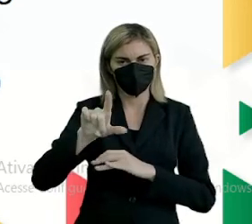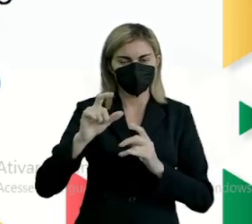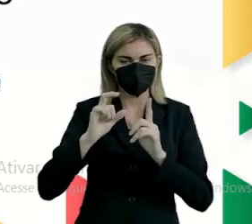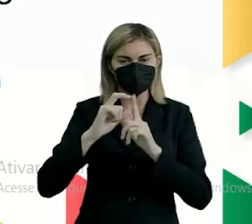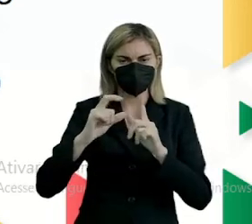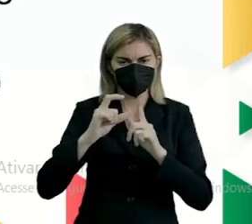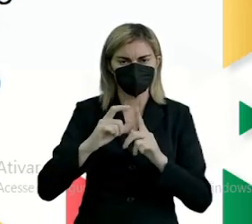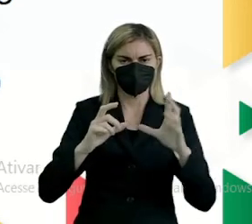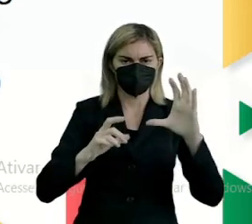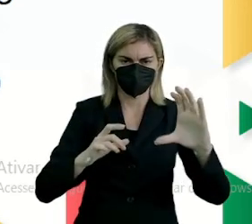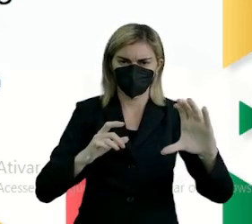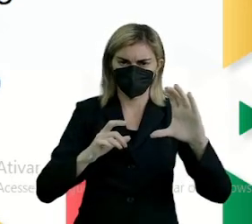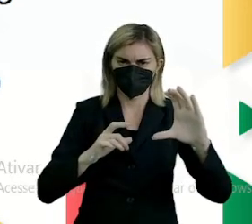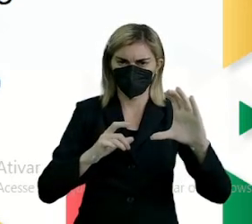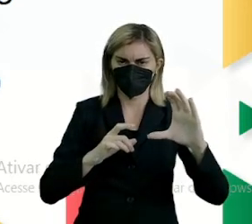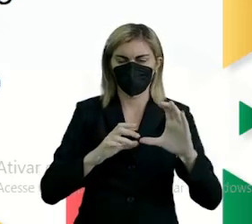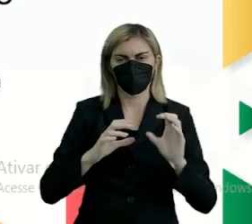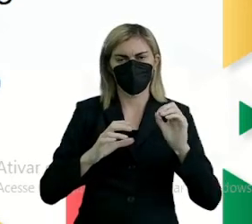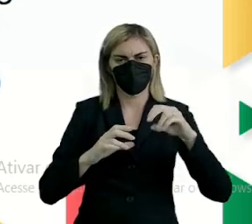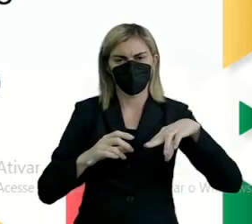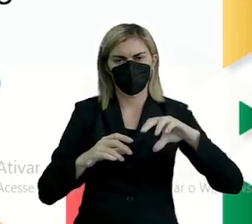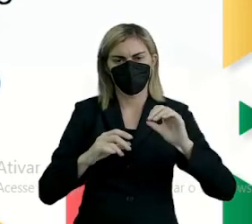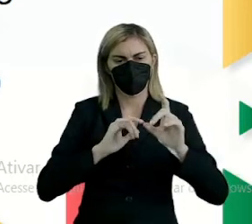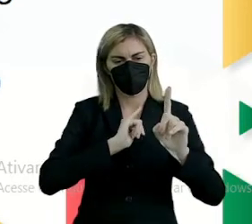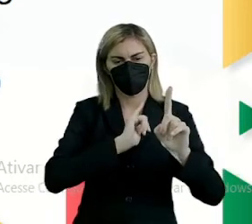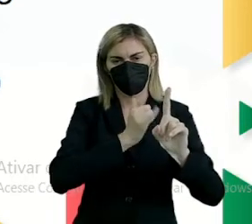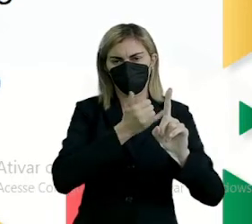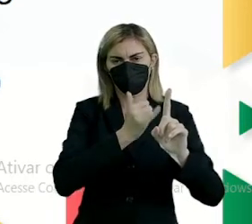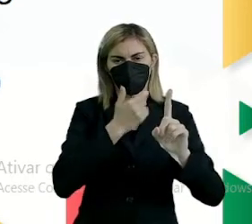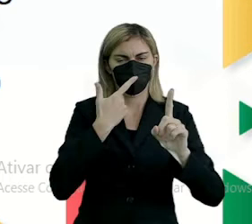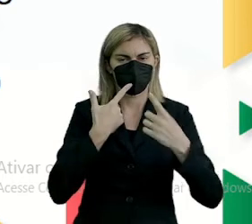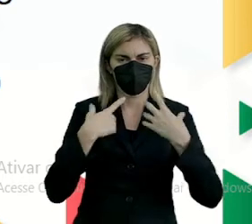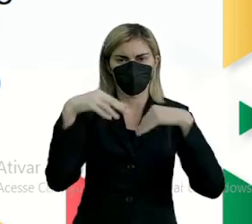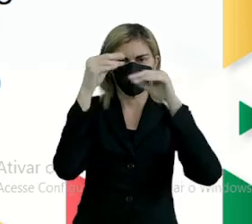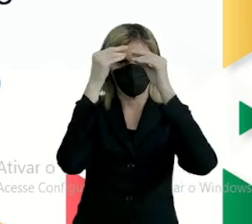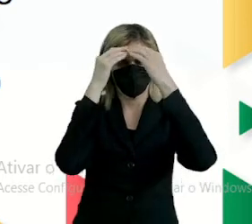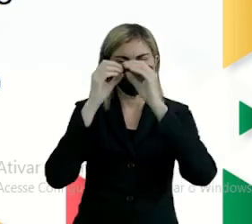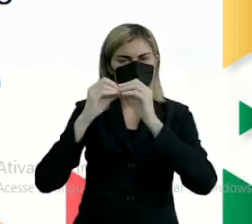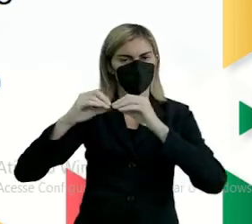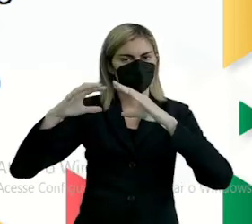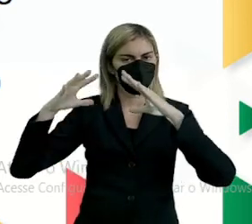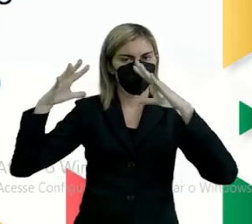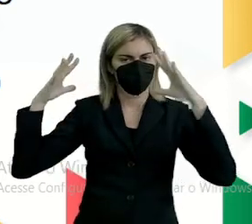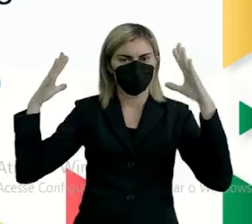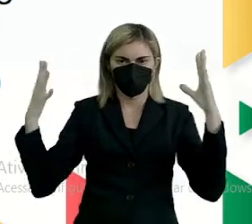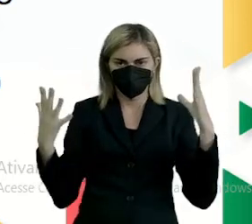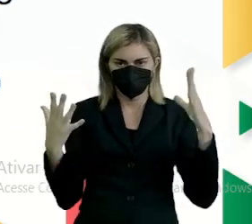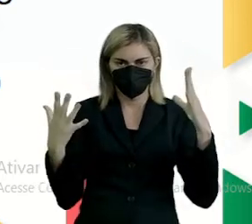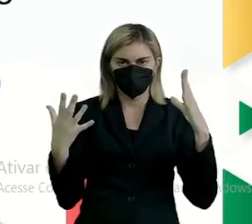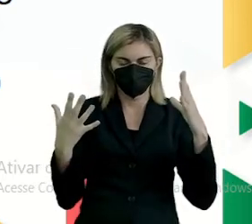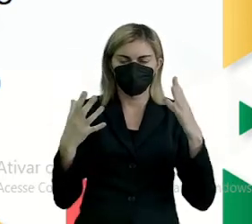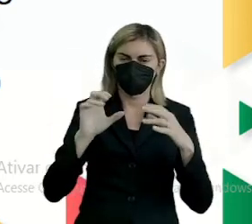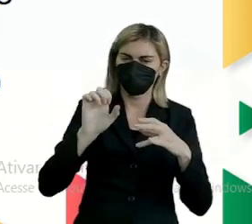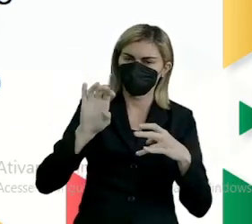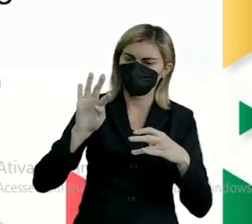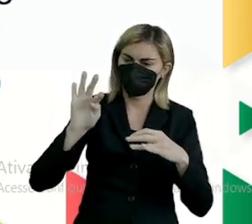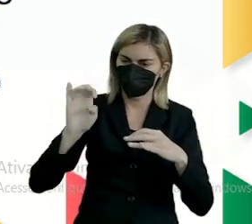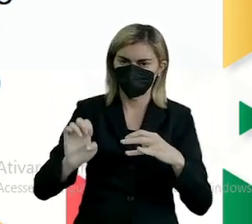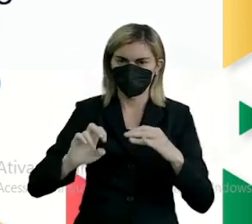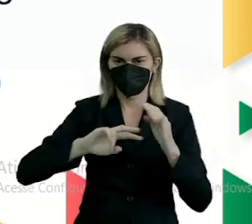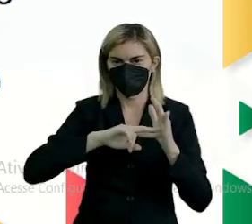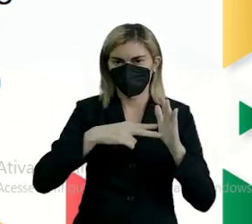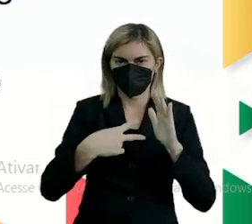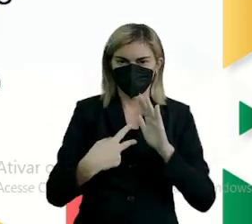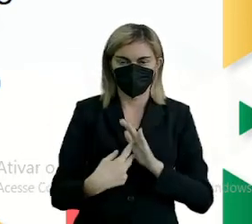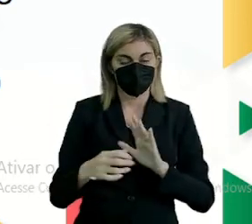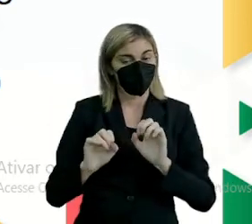palavra. Conotar, ser de conto, linguagem figurada. Então, quando nós falamos de efeito de